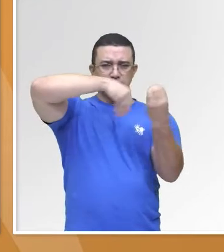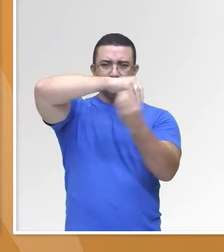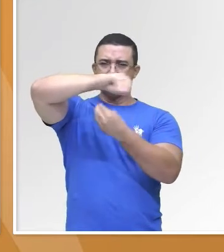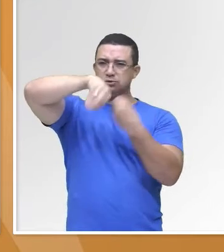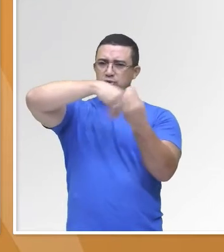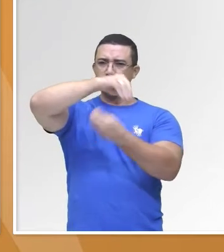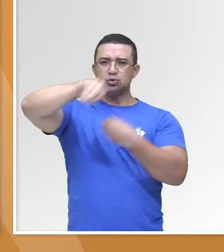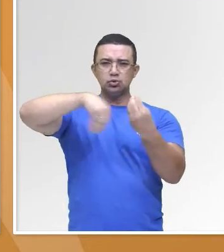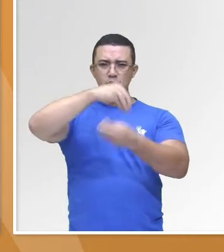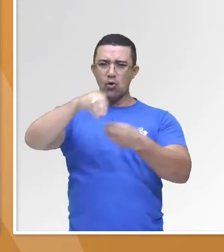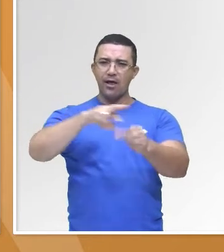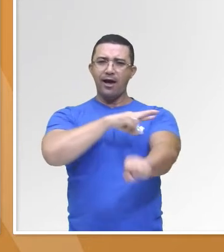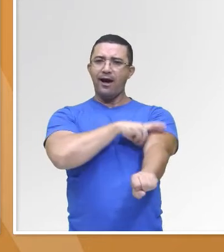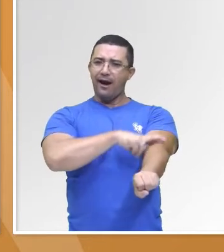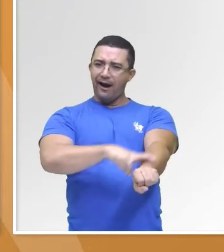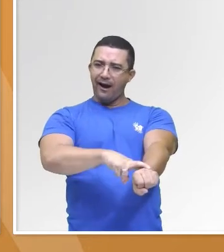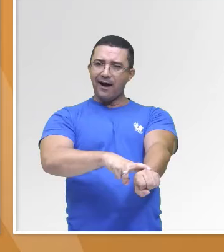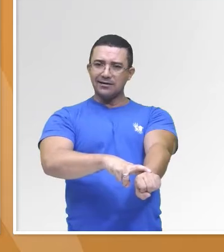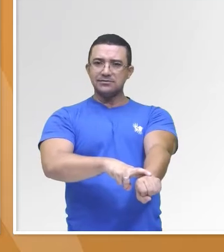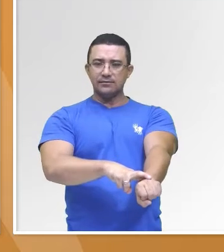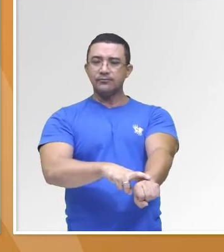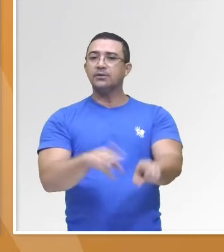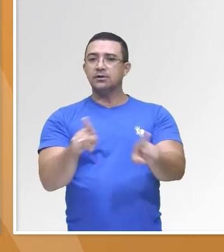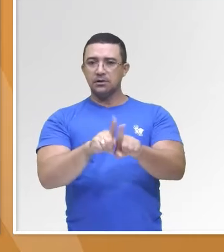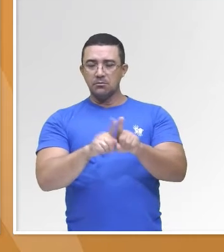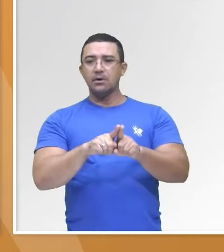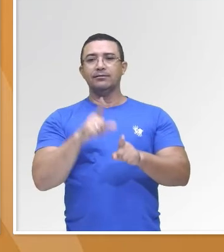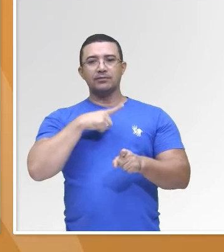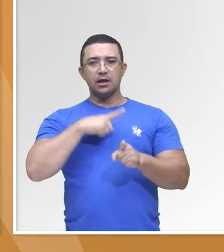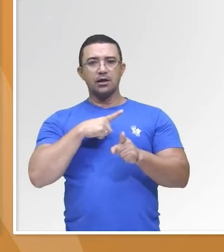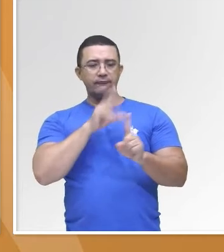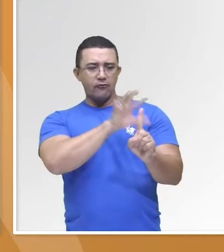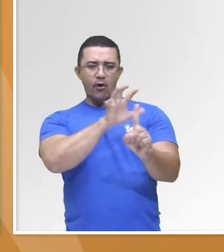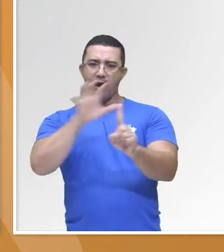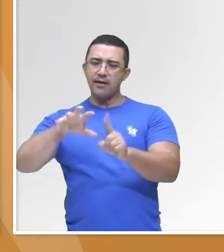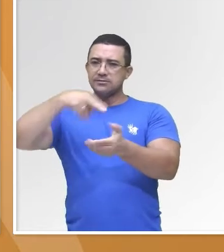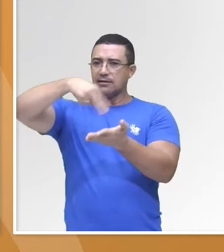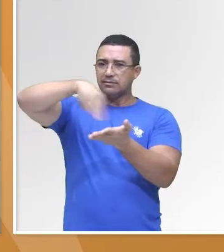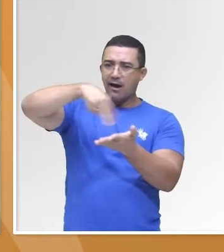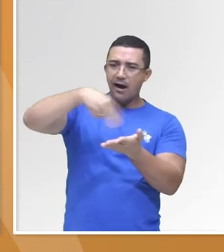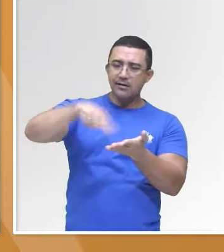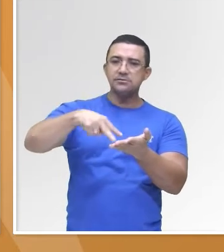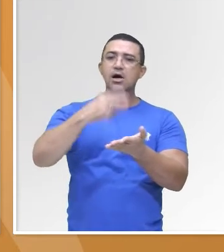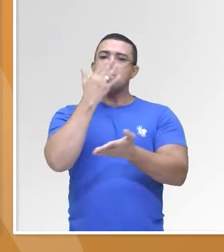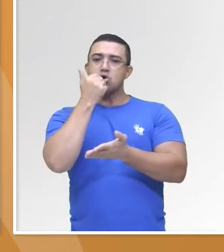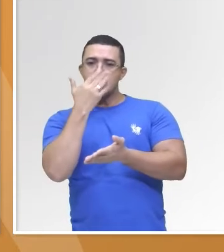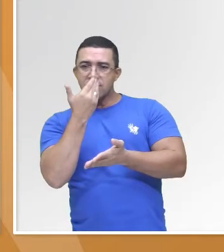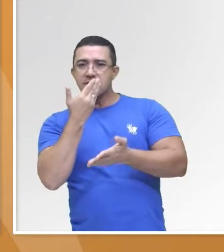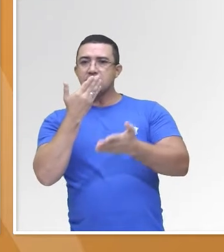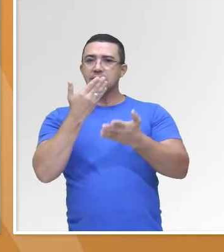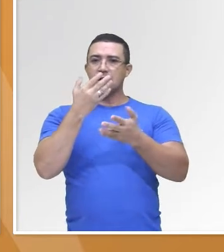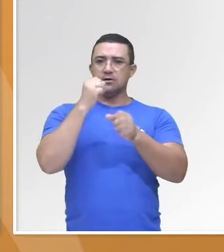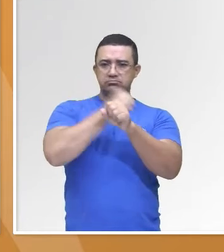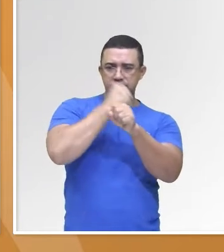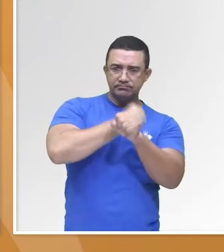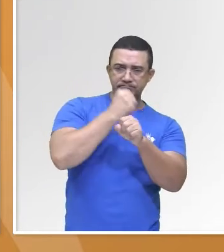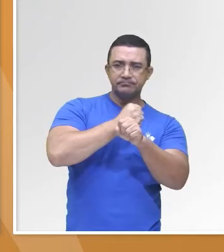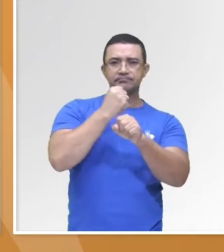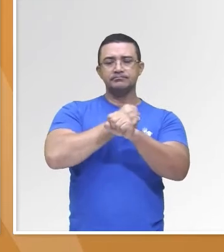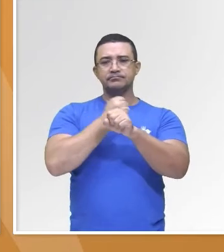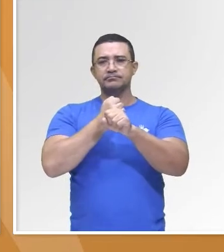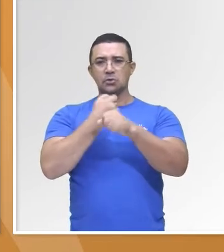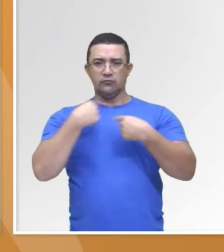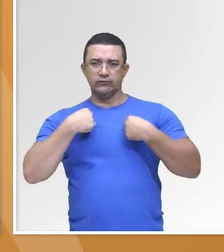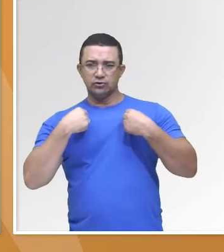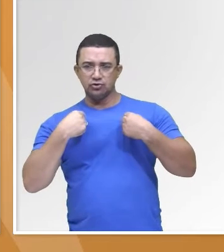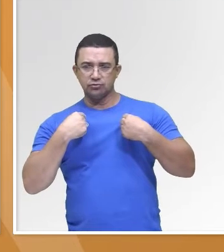construções, da cultura, da dança, da música, da forma de vestir, da alimentação, tá? Então agora a gente vai